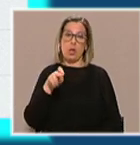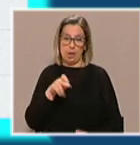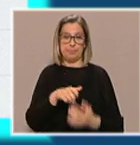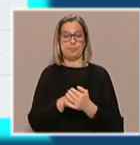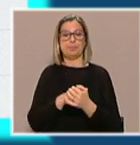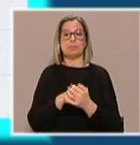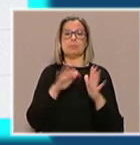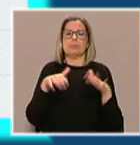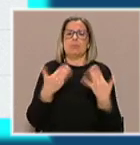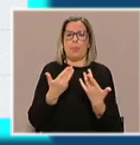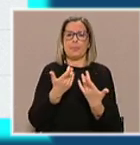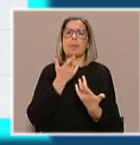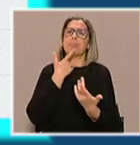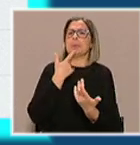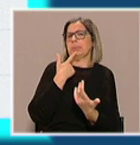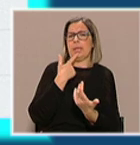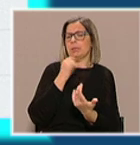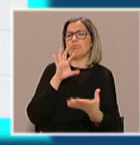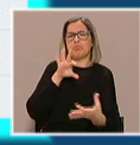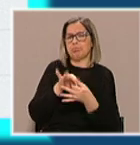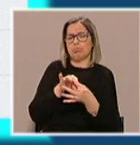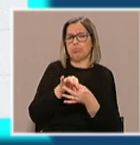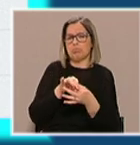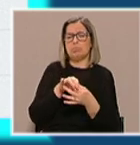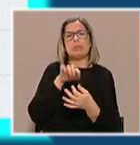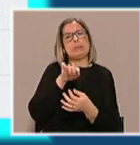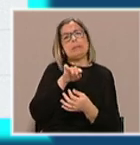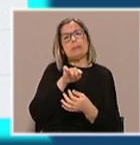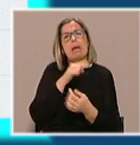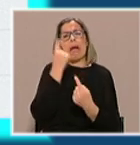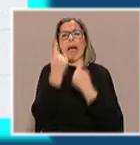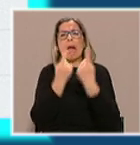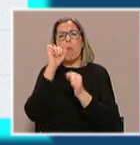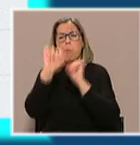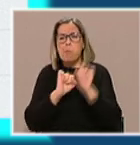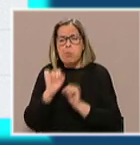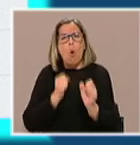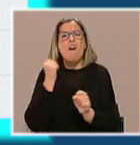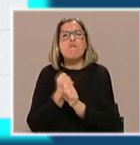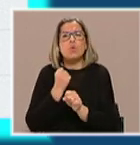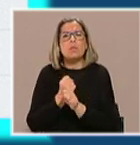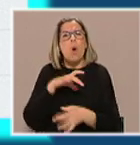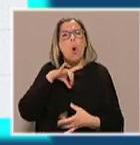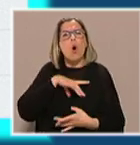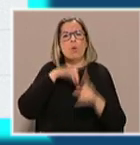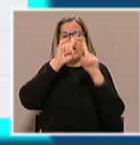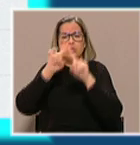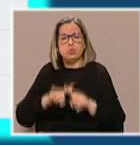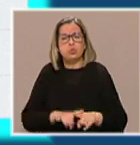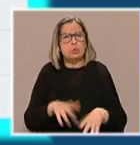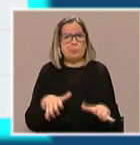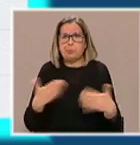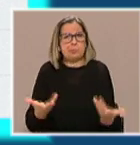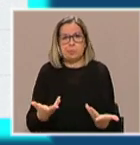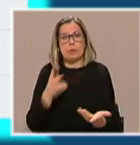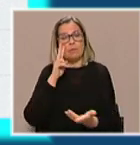hormonas, em vez de enumerarmos uma tabela síntese, vamos antes resolver interpretar 2